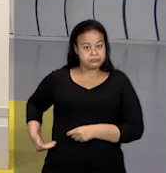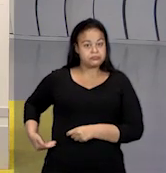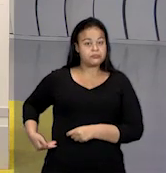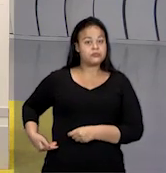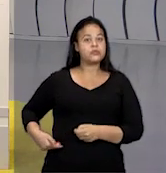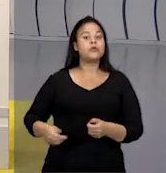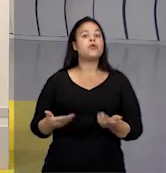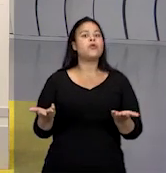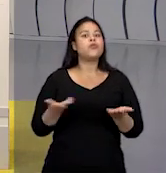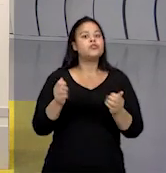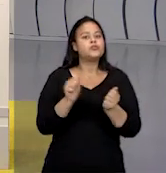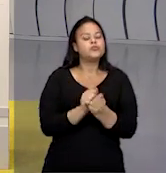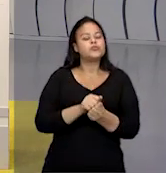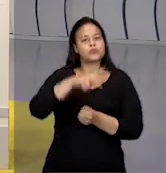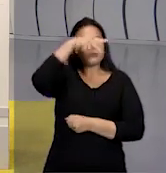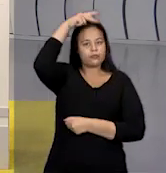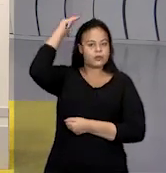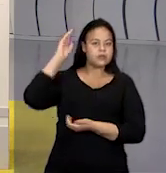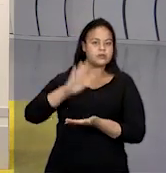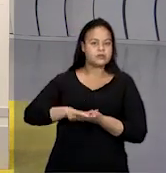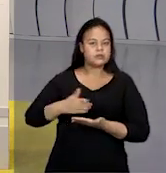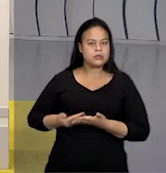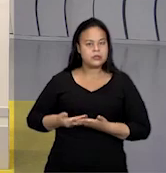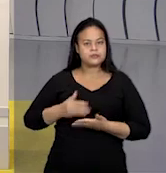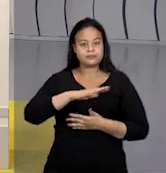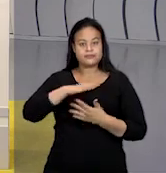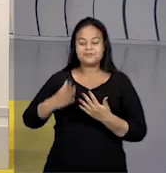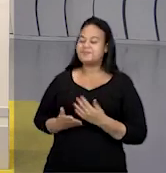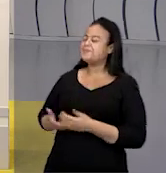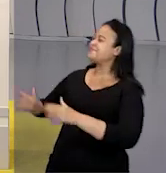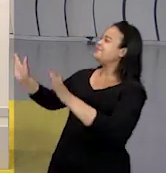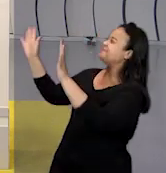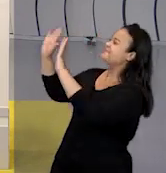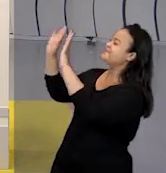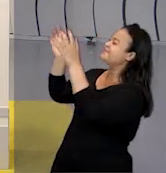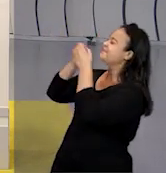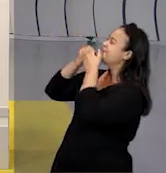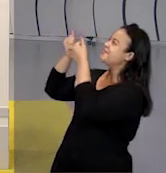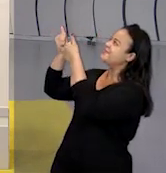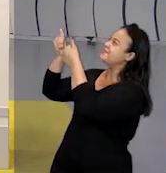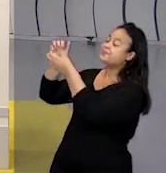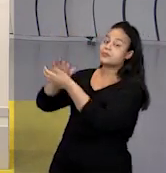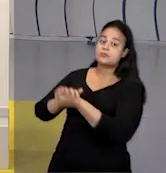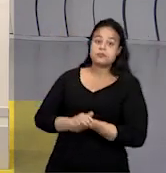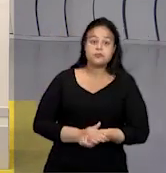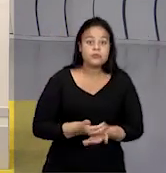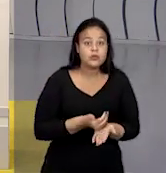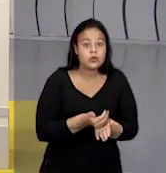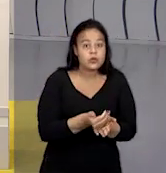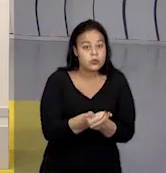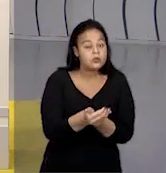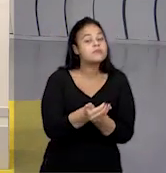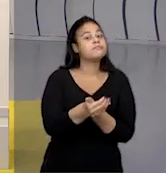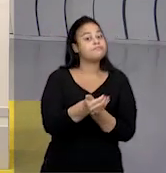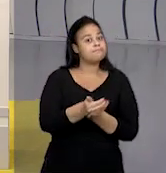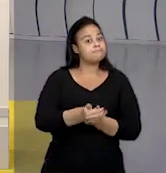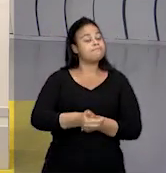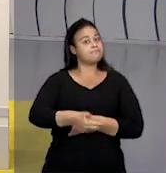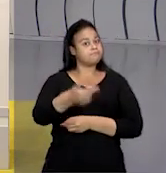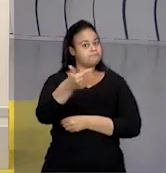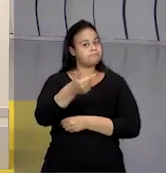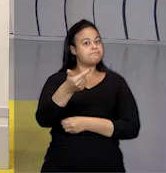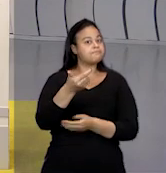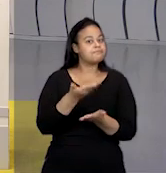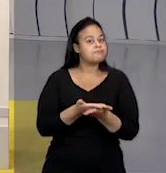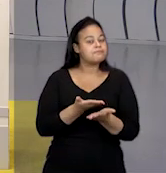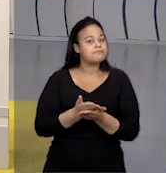junto com a nossa amiga Vânia, a nossa intérprete de Libras. Olá, Vânia! Para a gente dar início à nossa segunda aula de